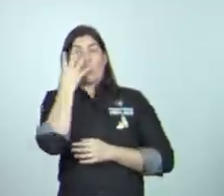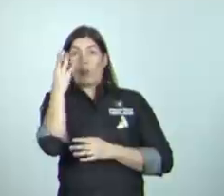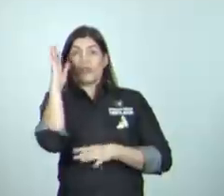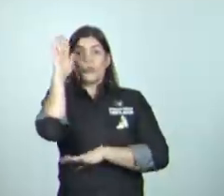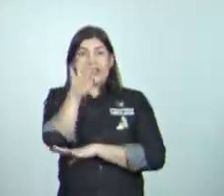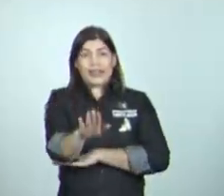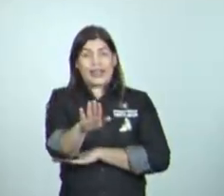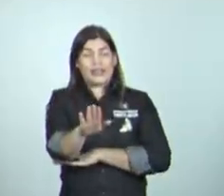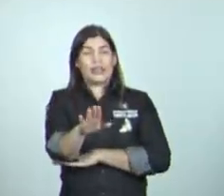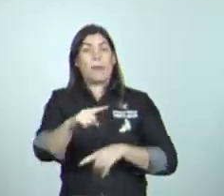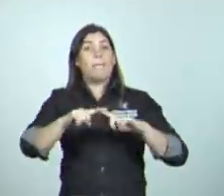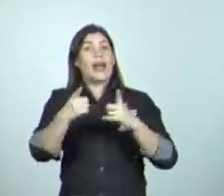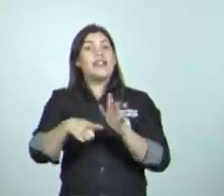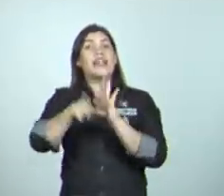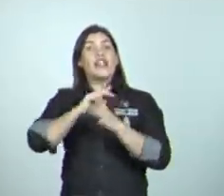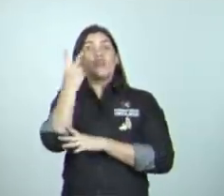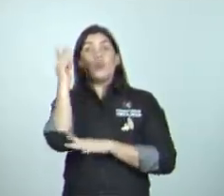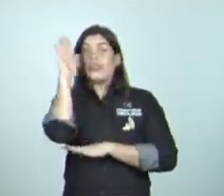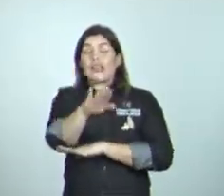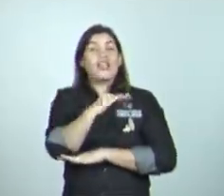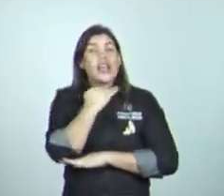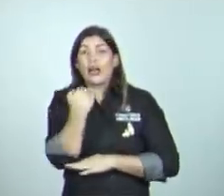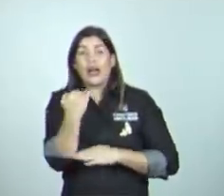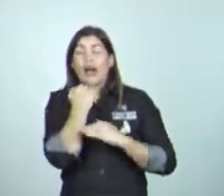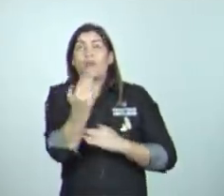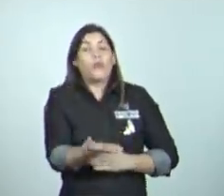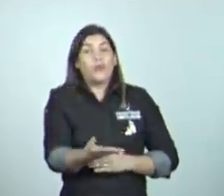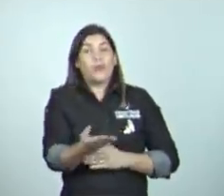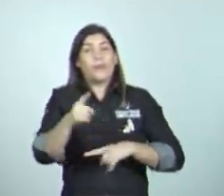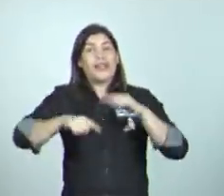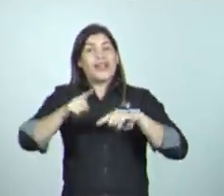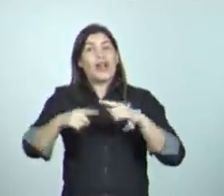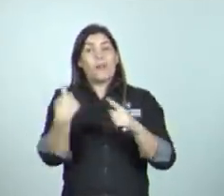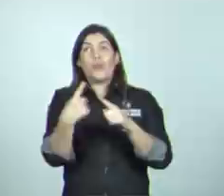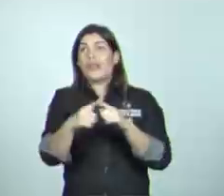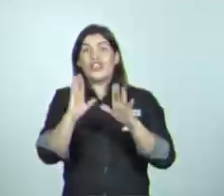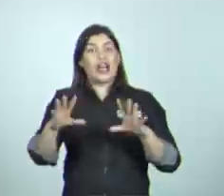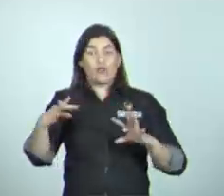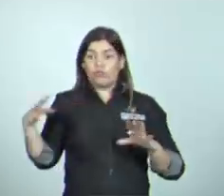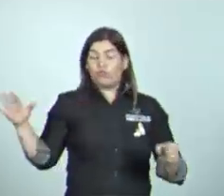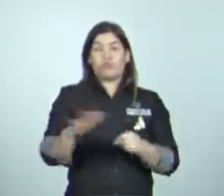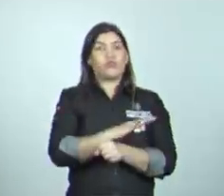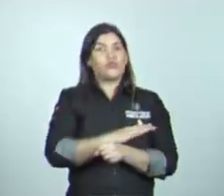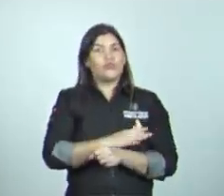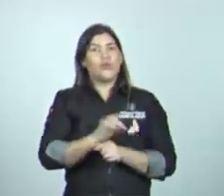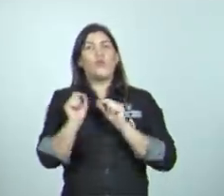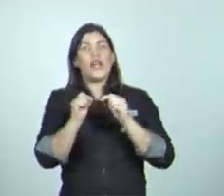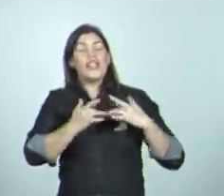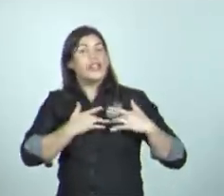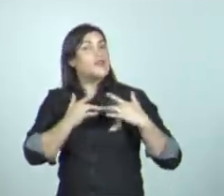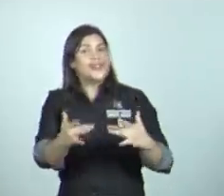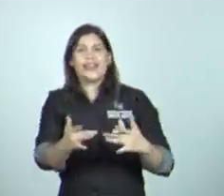tinha mais sacola para colocar sangue de tanta gente que tava aqui sabe o nome disso generosidade se o mundo